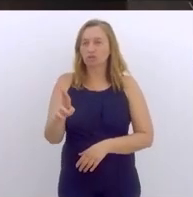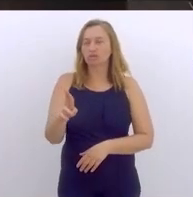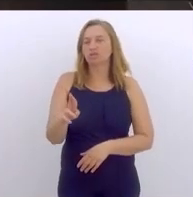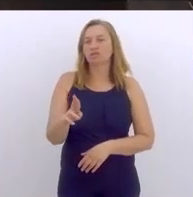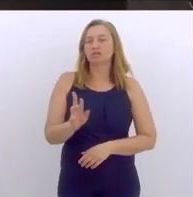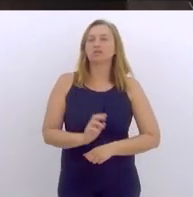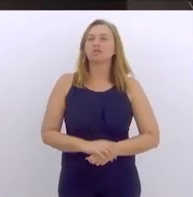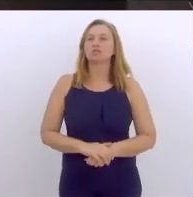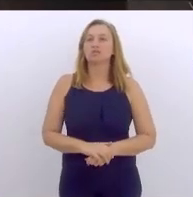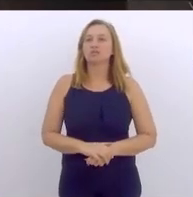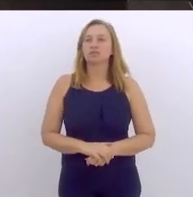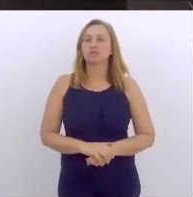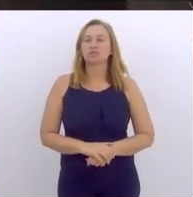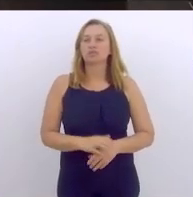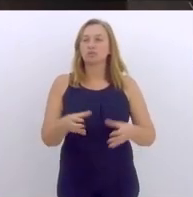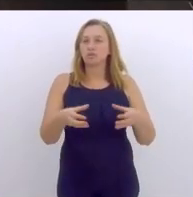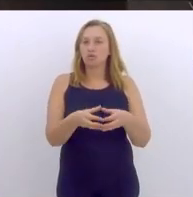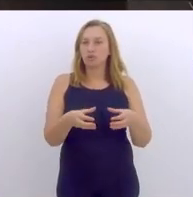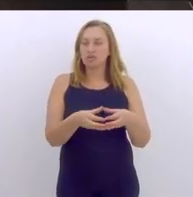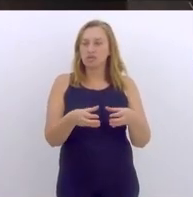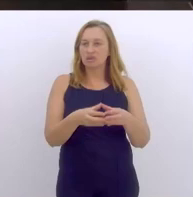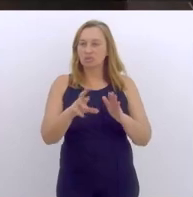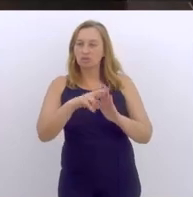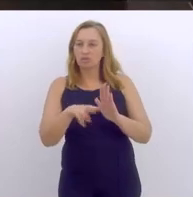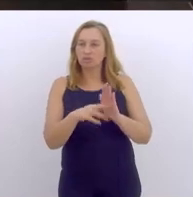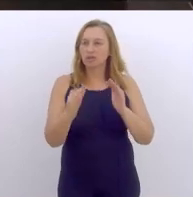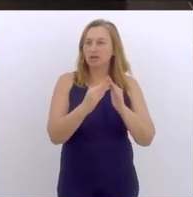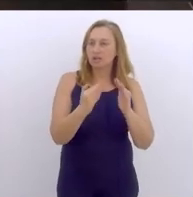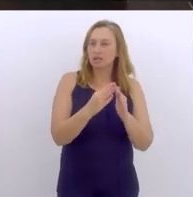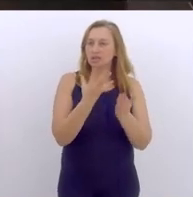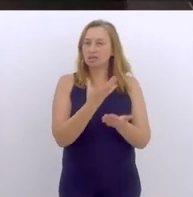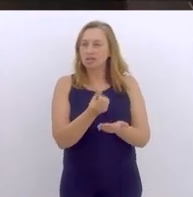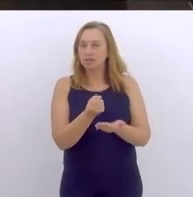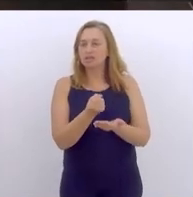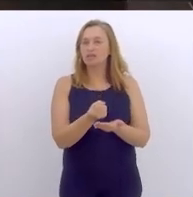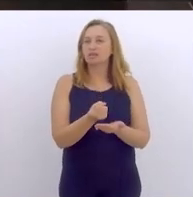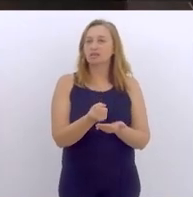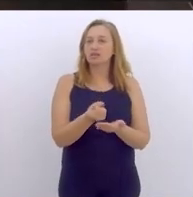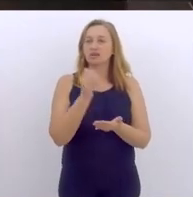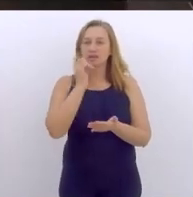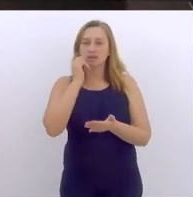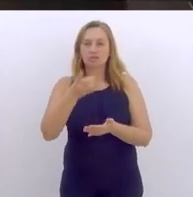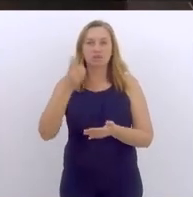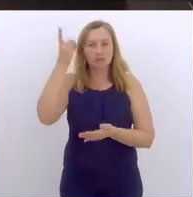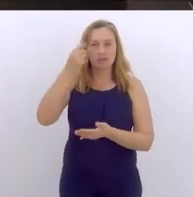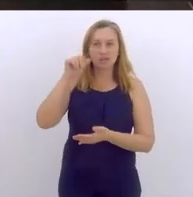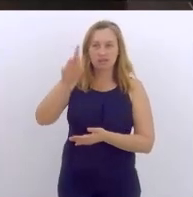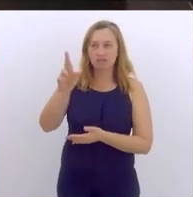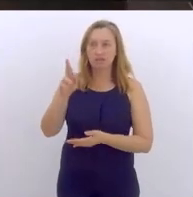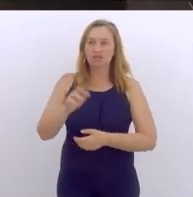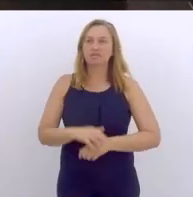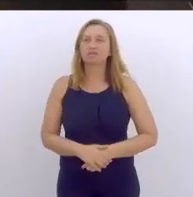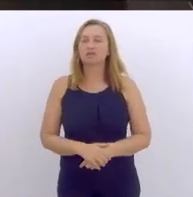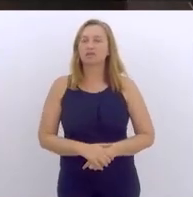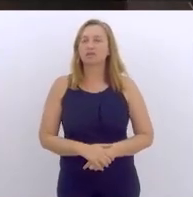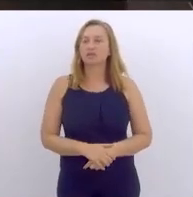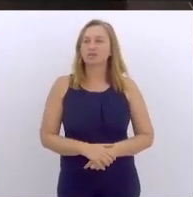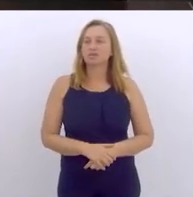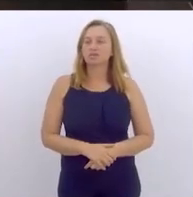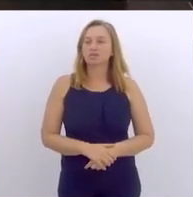Nunes Mata, parecida à Comissão de Normas Internas e Proporções Externas, favorável, relator, deputado Rosenberg Reis.